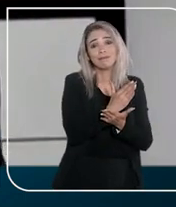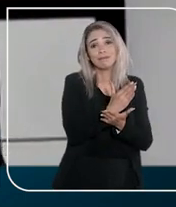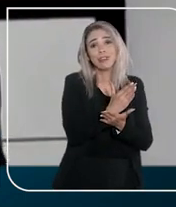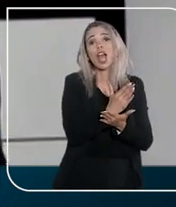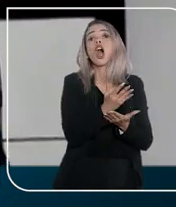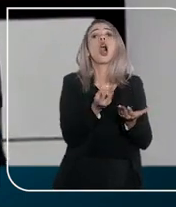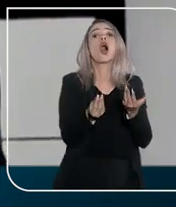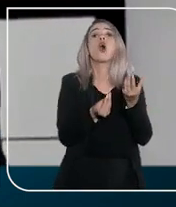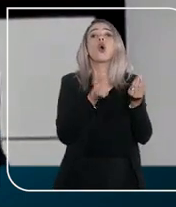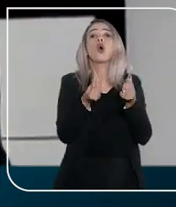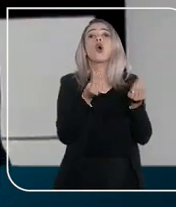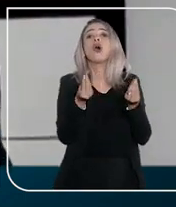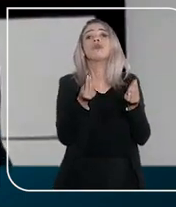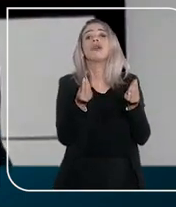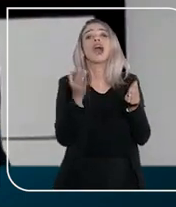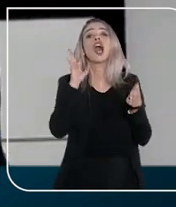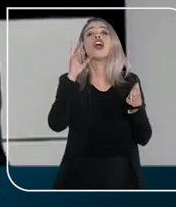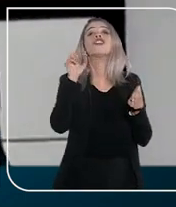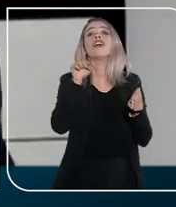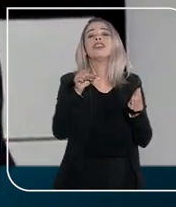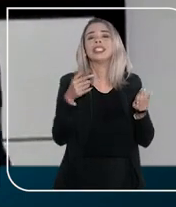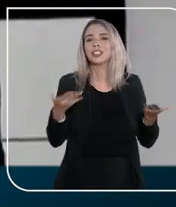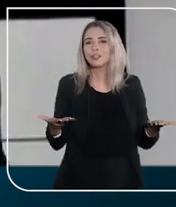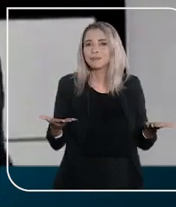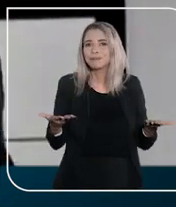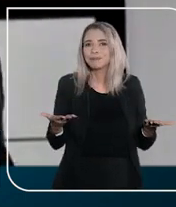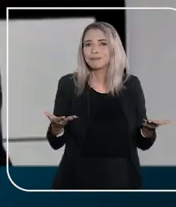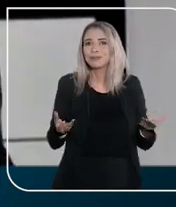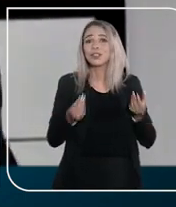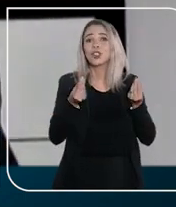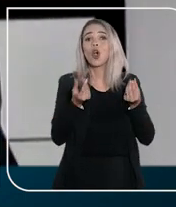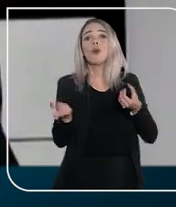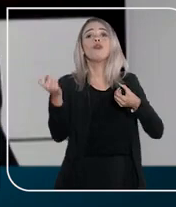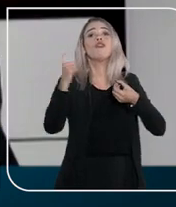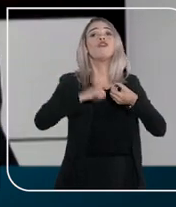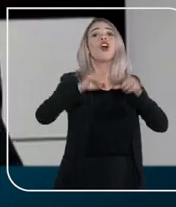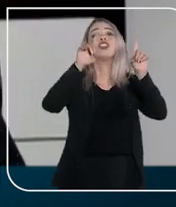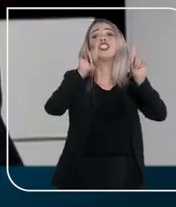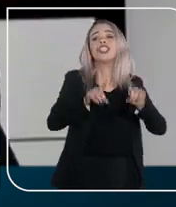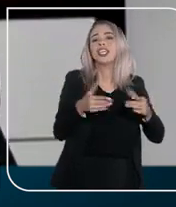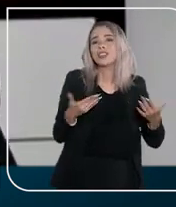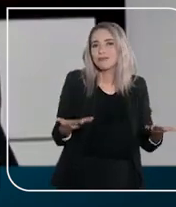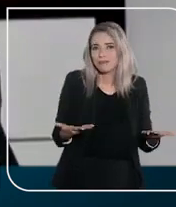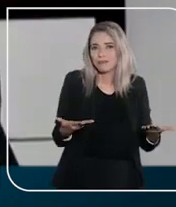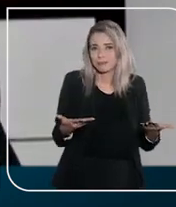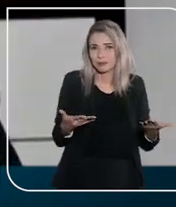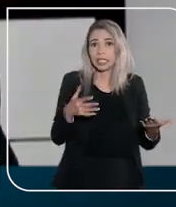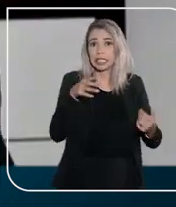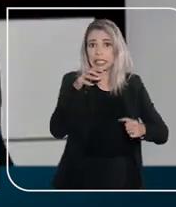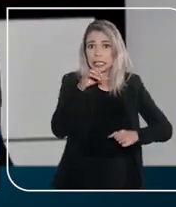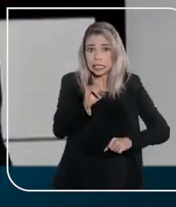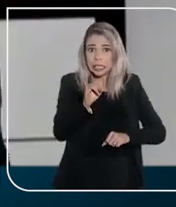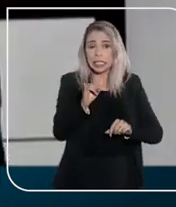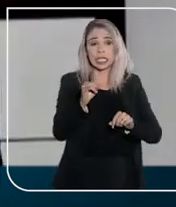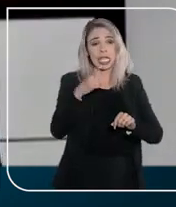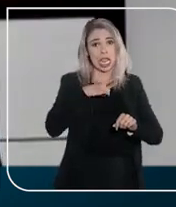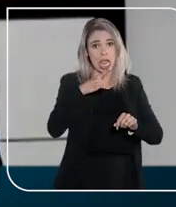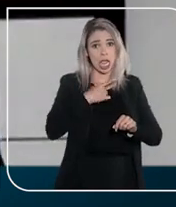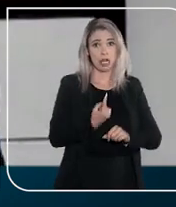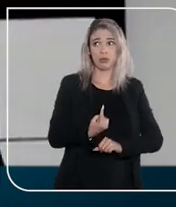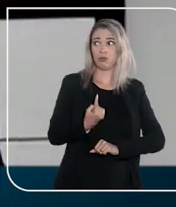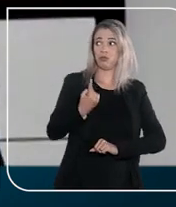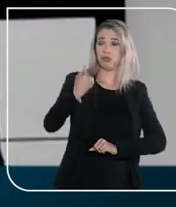Como é que se restaura isso? Como é que se devolve o direito? Veja, se ele tivesse tomado posse, ainda